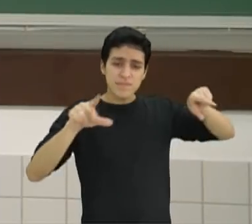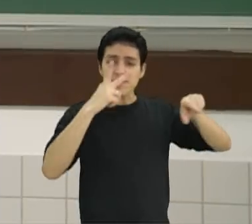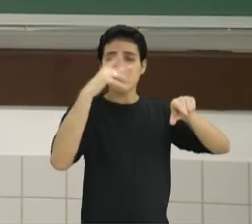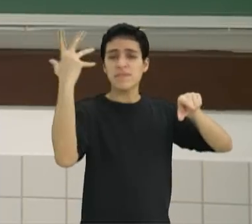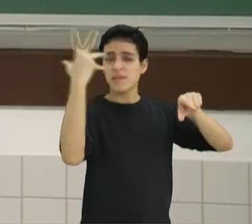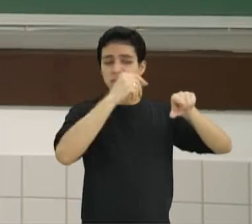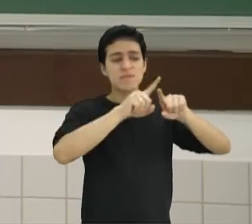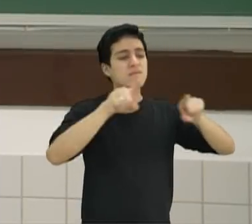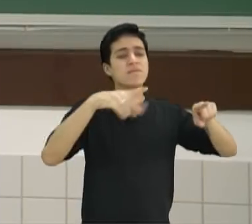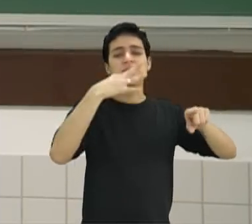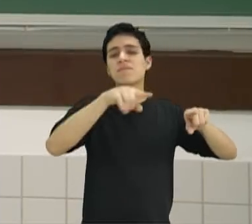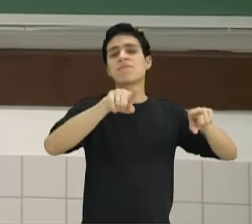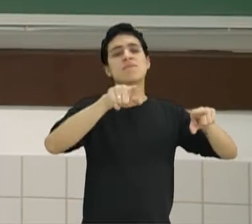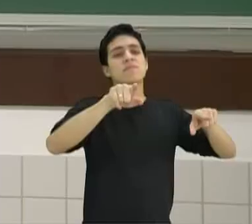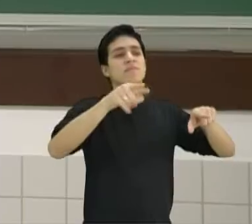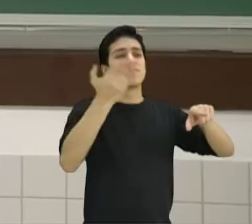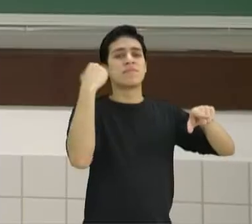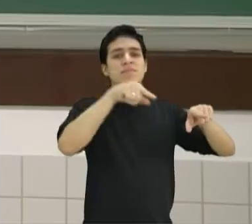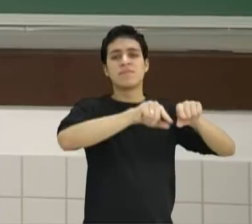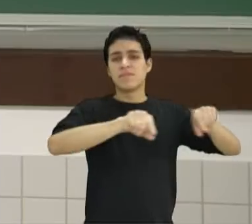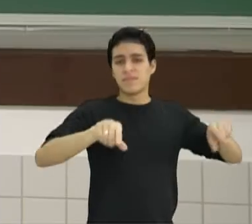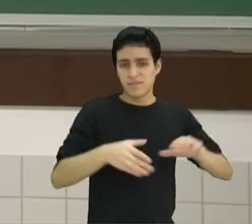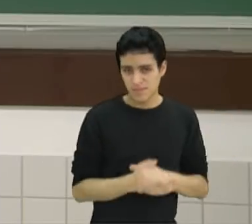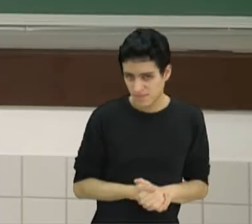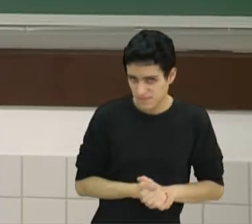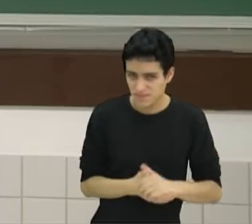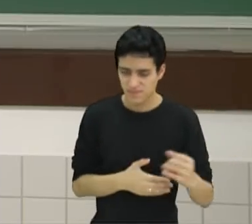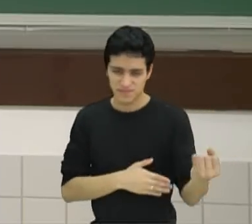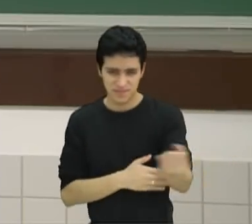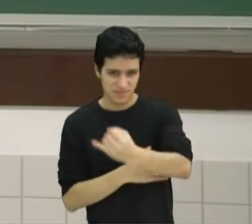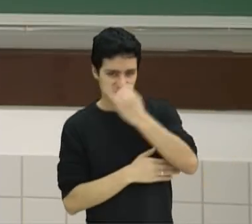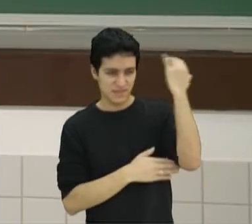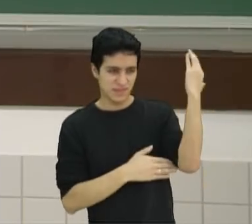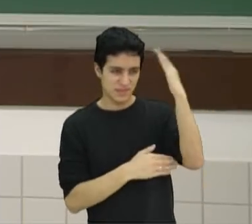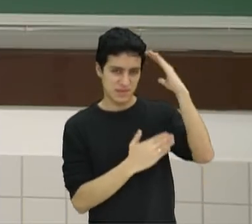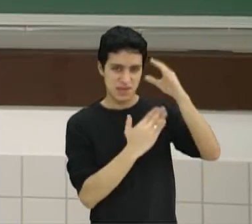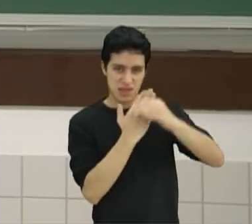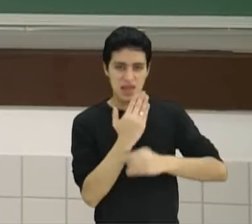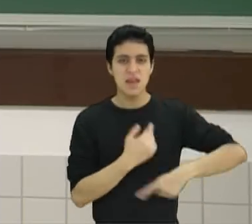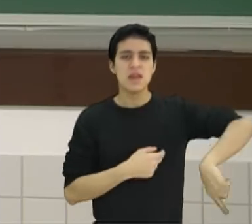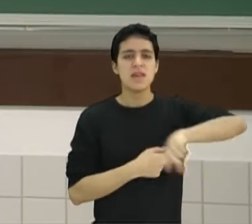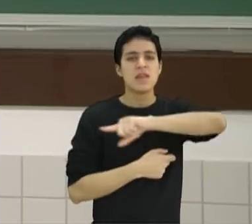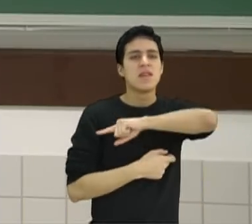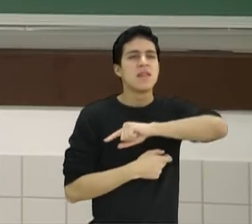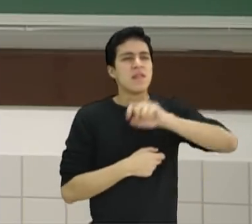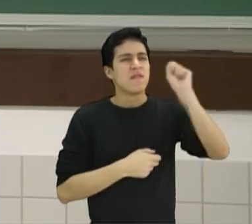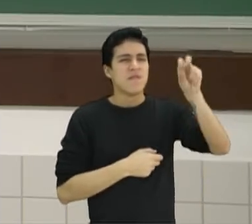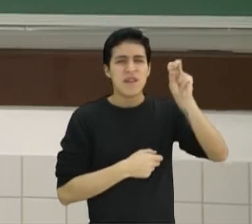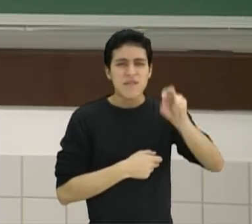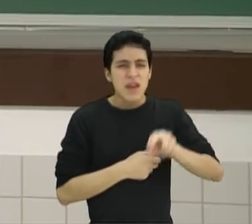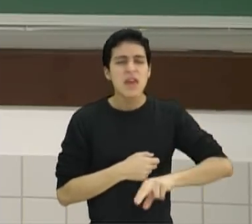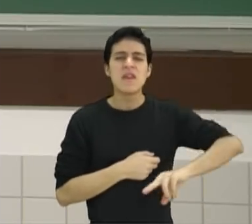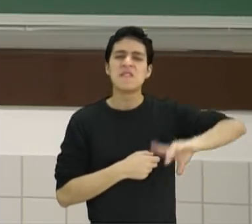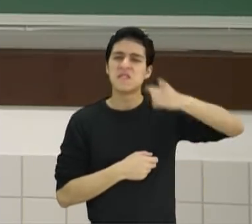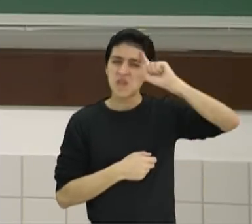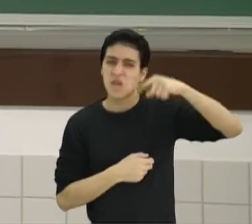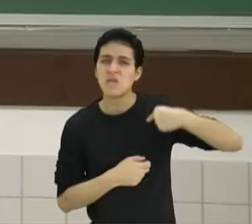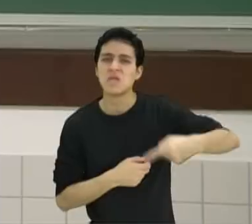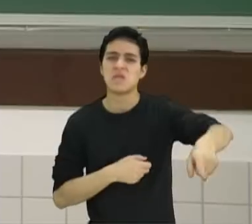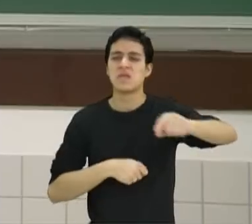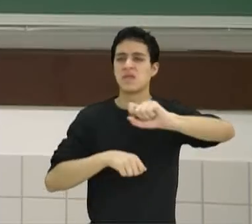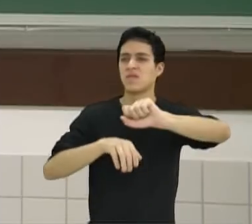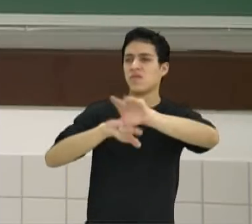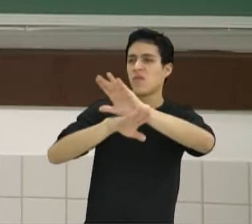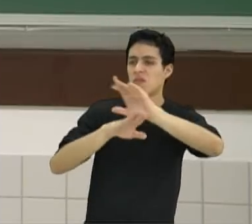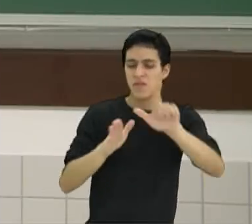mas desconhece o passado dessa frase. Então é importante saber as referências que nós vemos no nosso dia a dia, em filmes, em jornais,